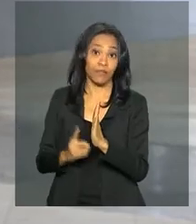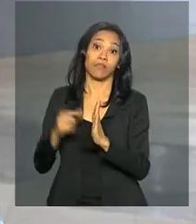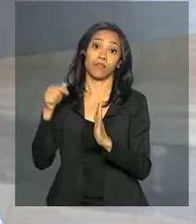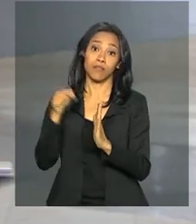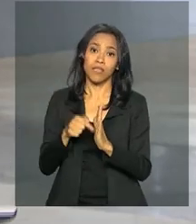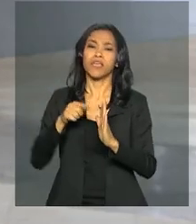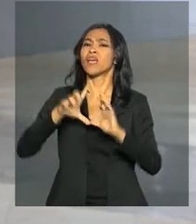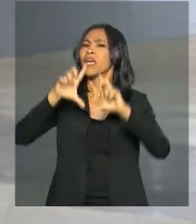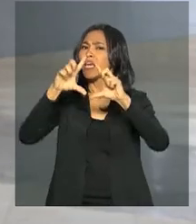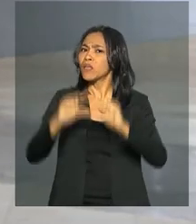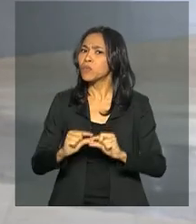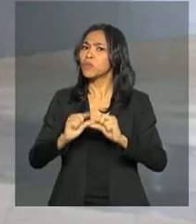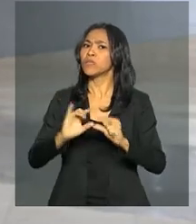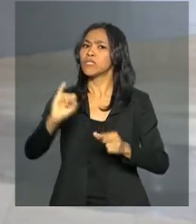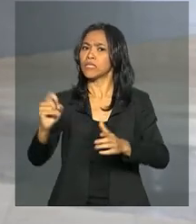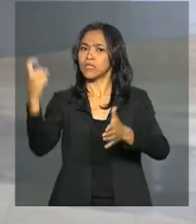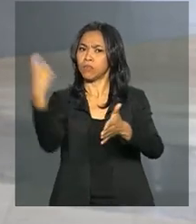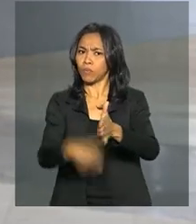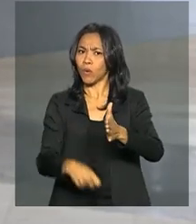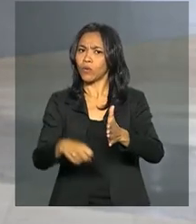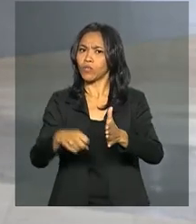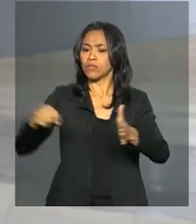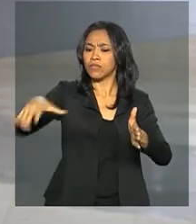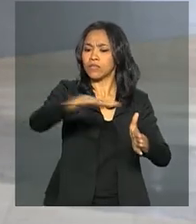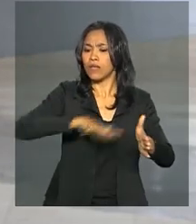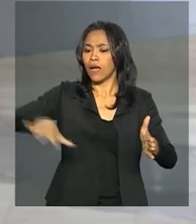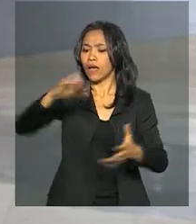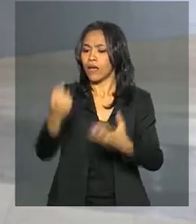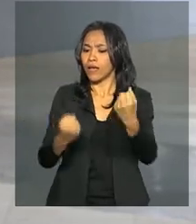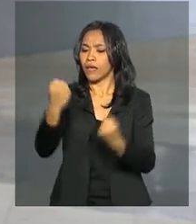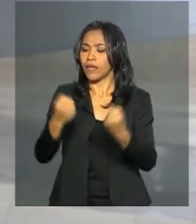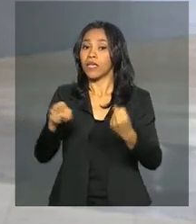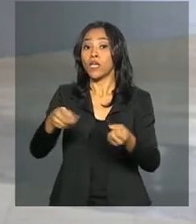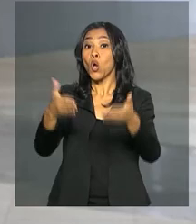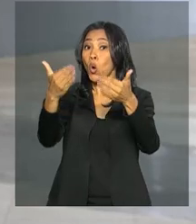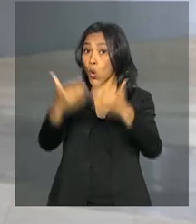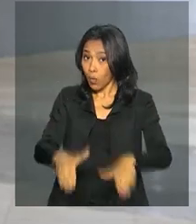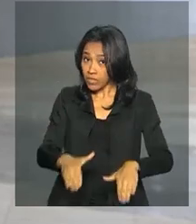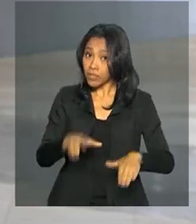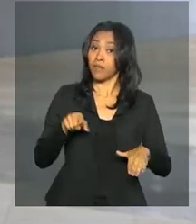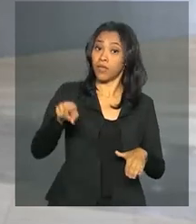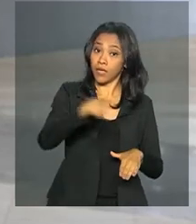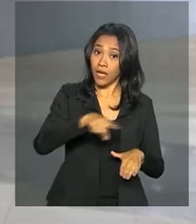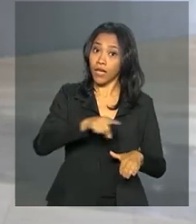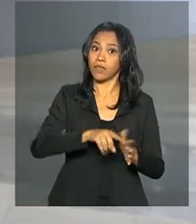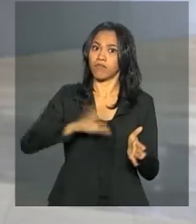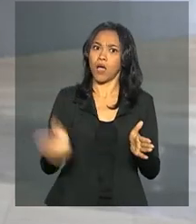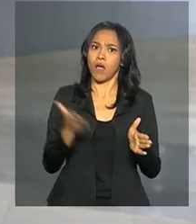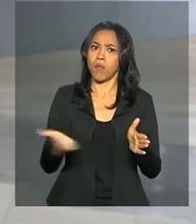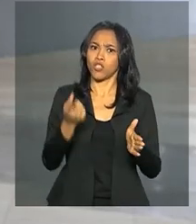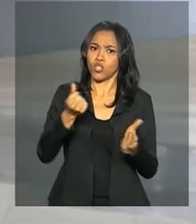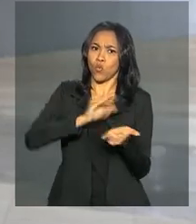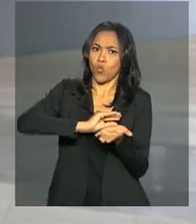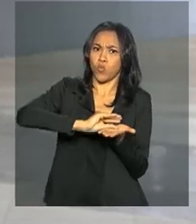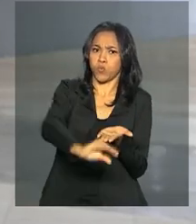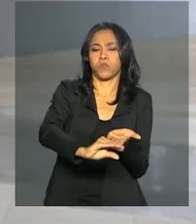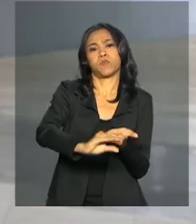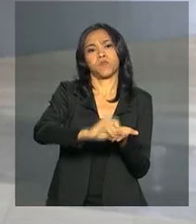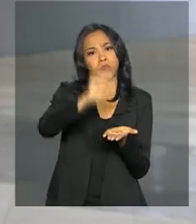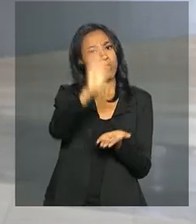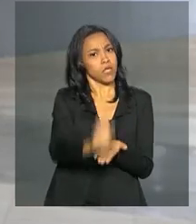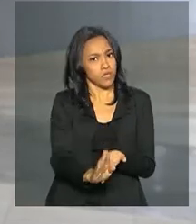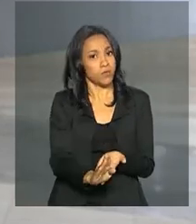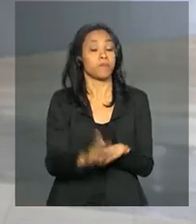que reduz tributos para o setor com contrapartidas para que as empresas aumentem os investimentos aqui no Brasil.